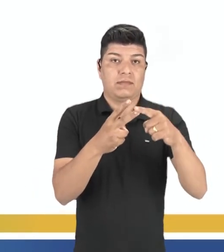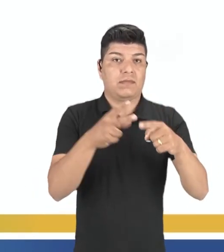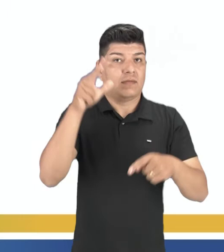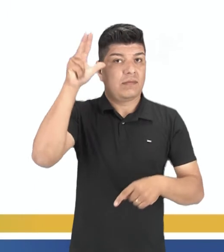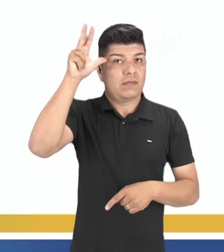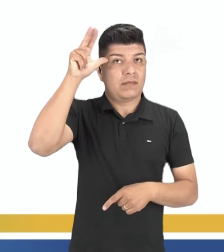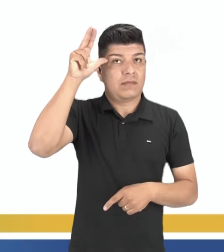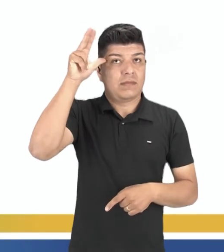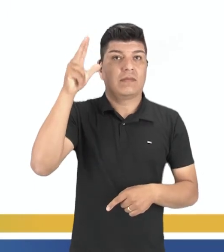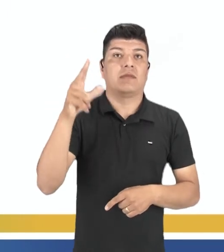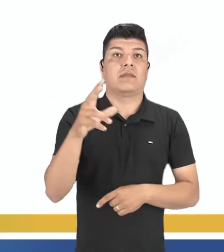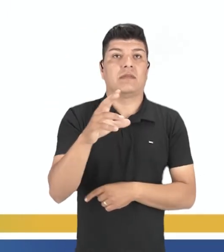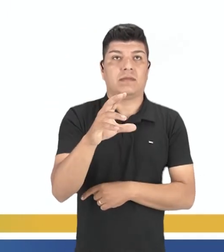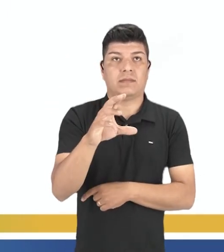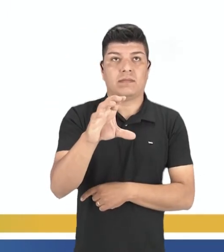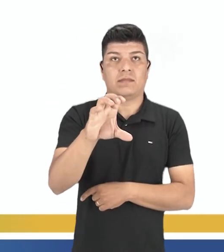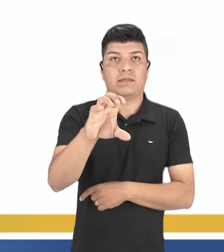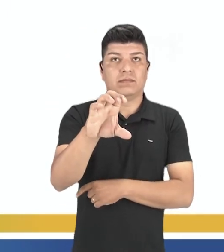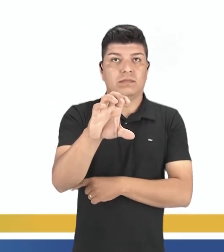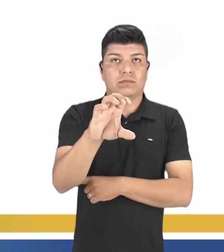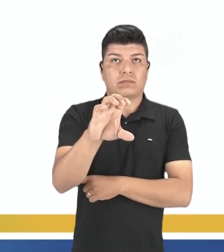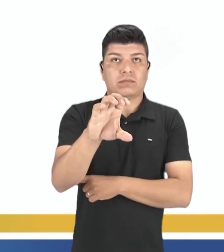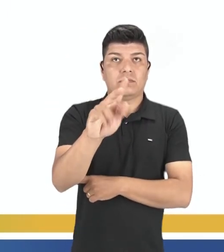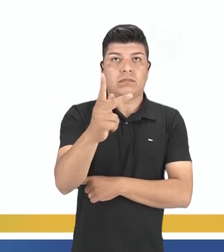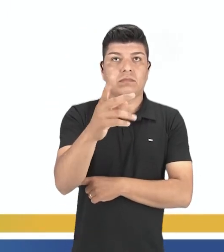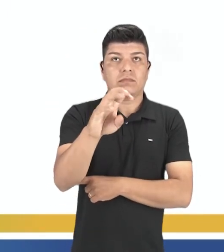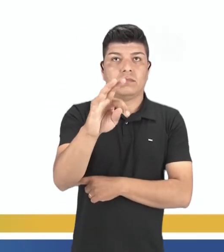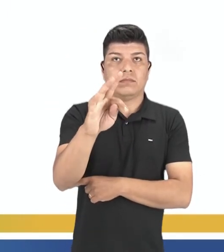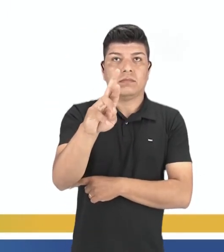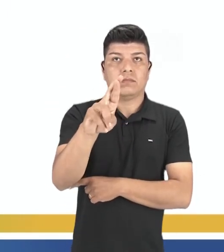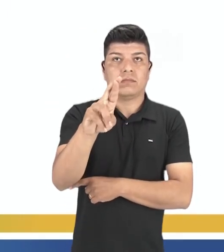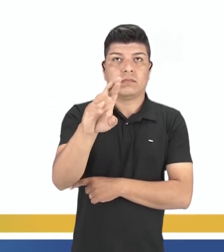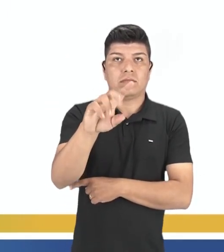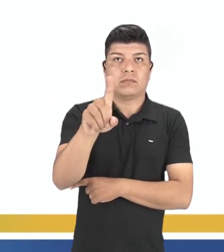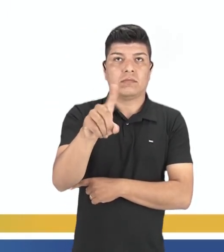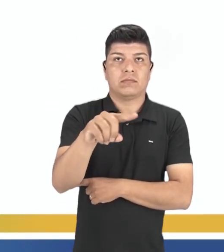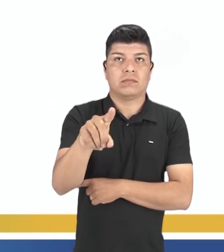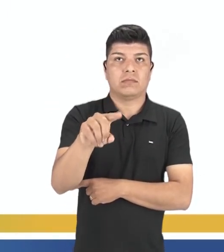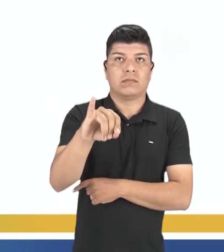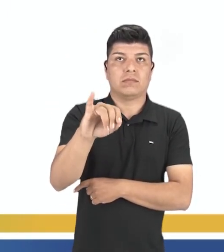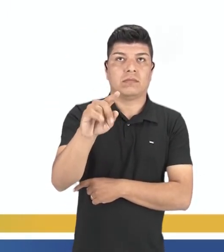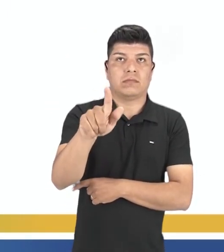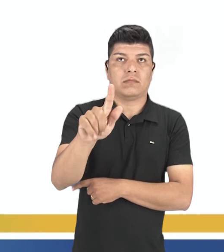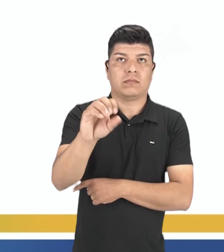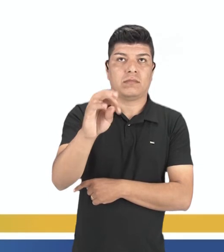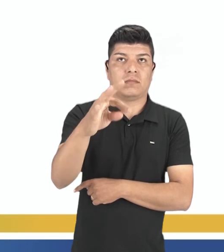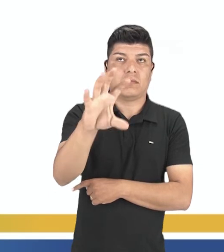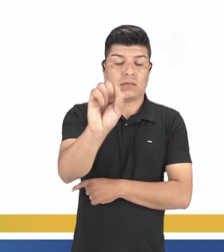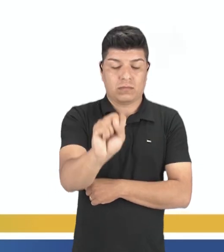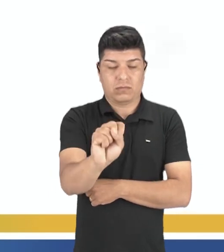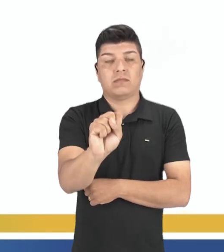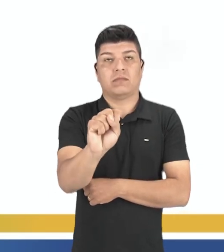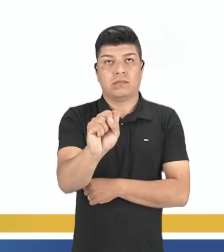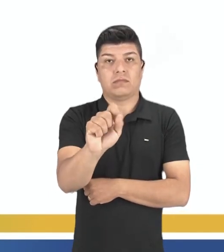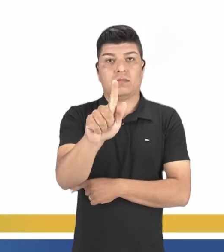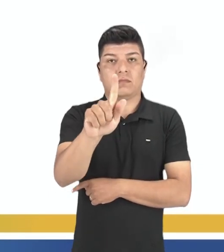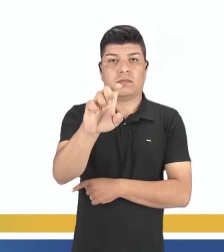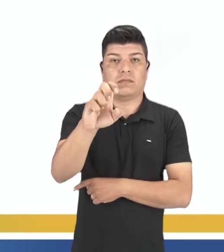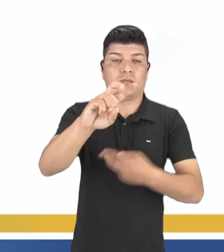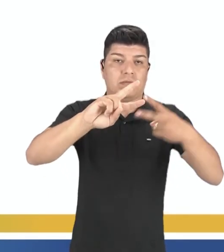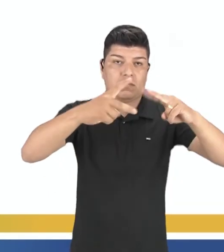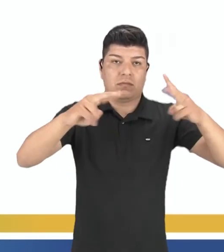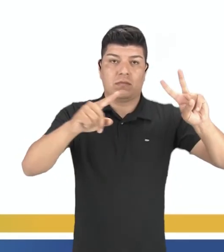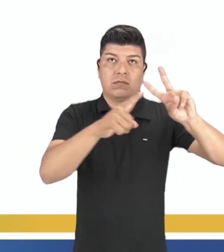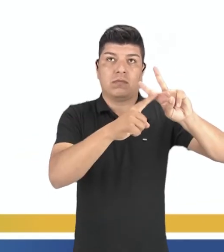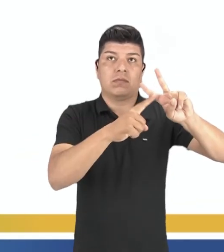coelhos heterozigotos, ou seja, esses dois coelhos, né, eles tinham genes recessivos e dominantes, azão,